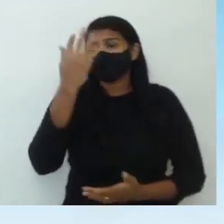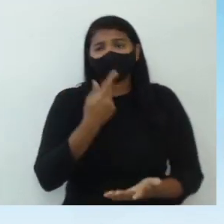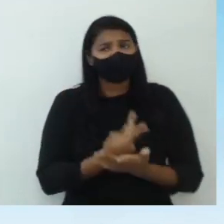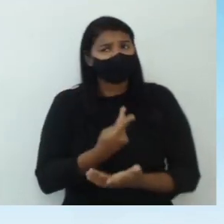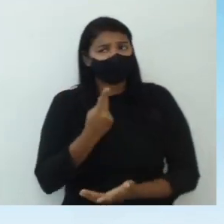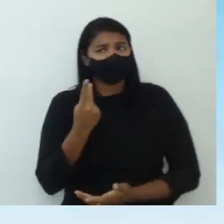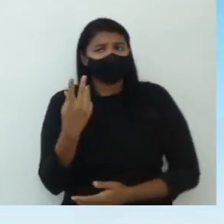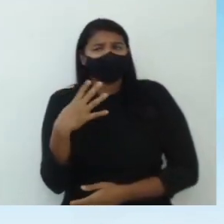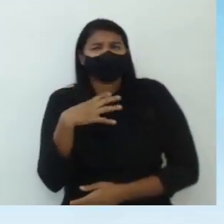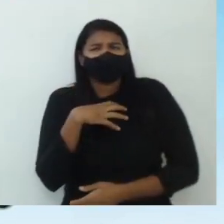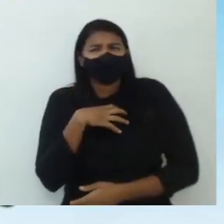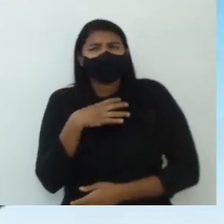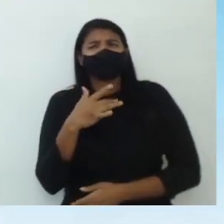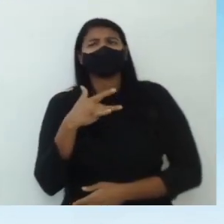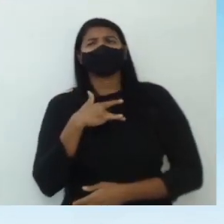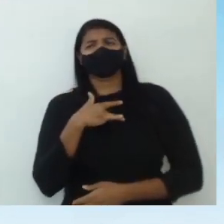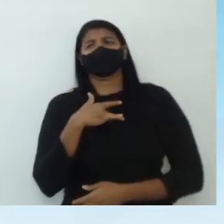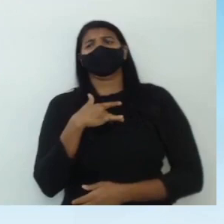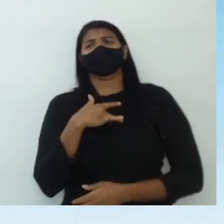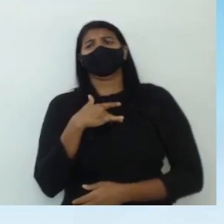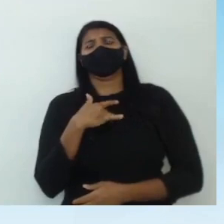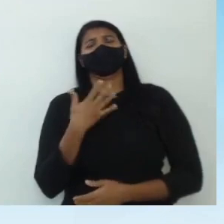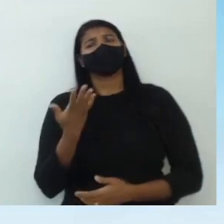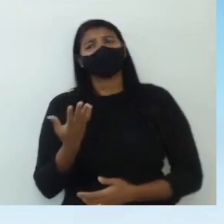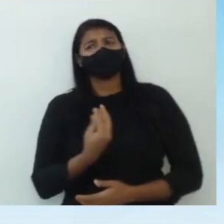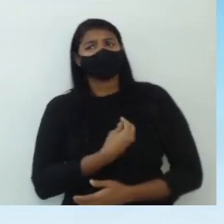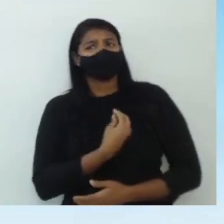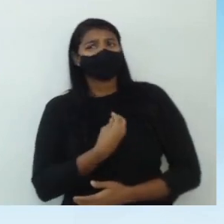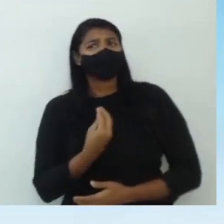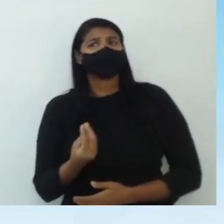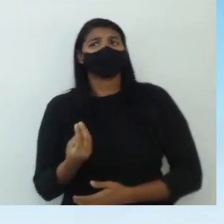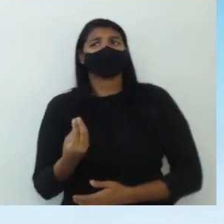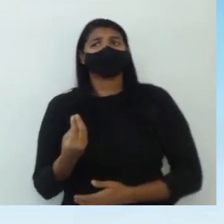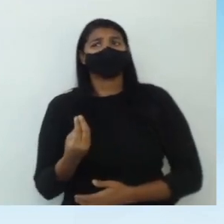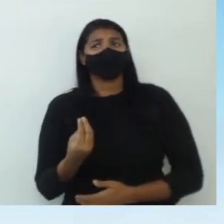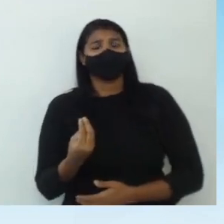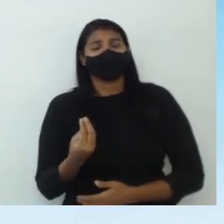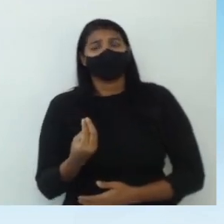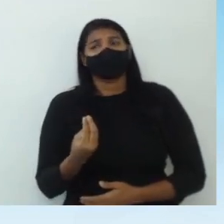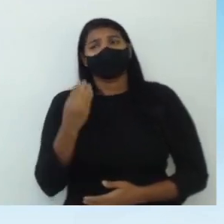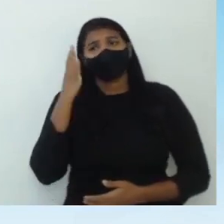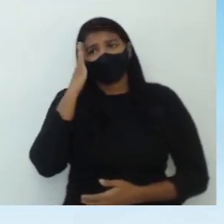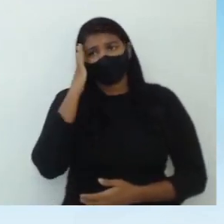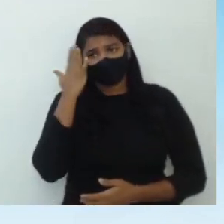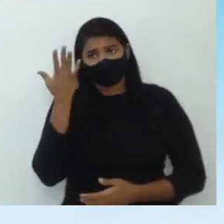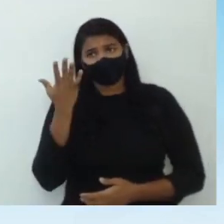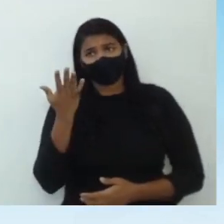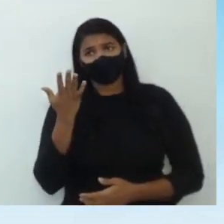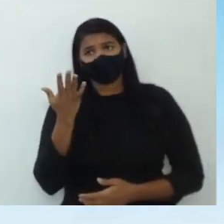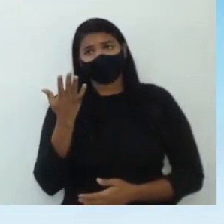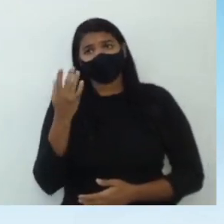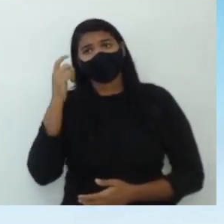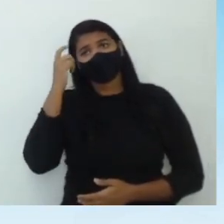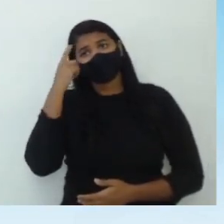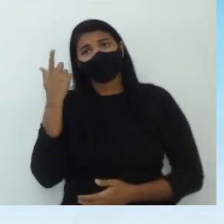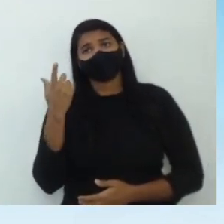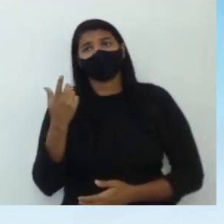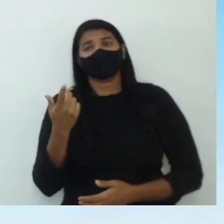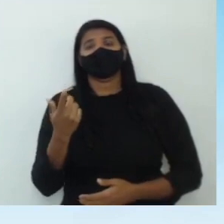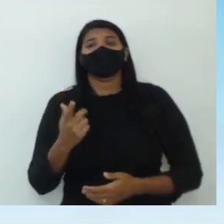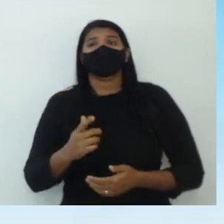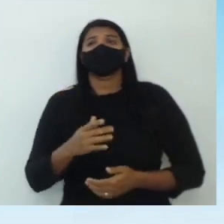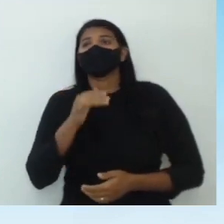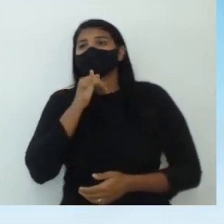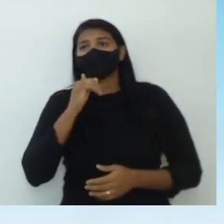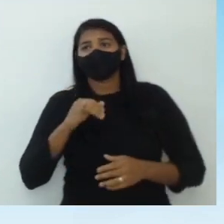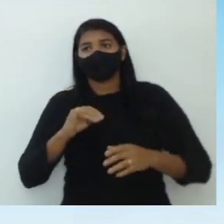vai sentir, né, na nossa conta, né, quando a gente acha que não tem problema nenhum jogar um